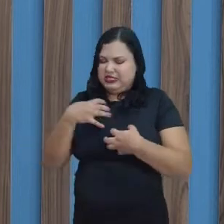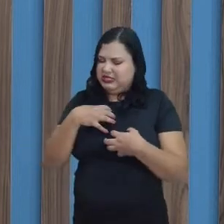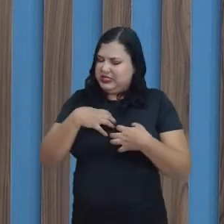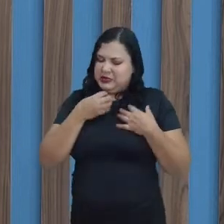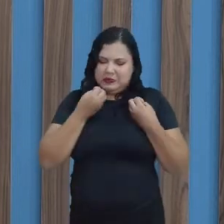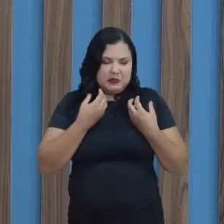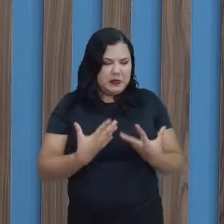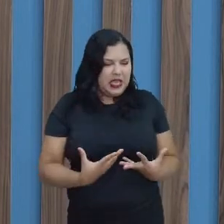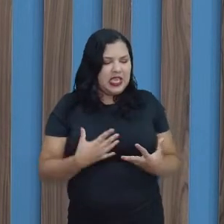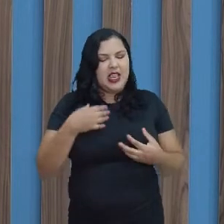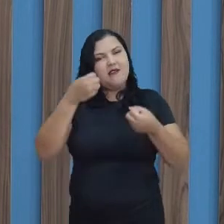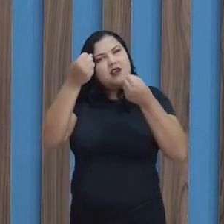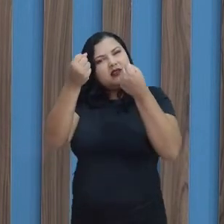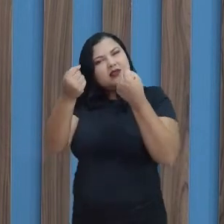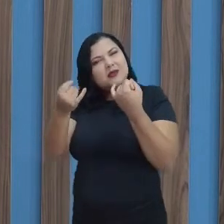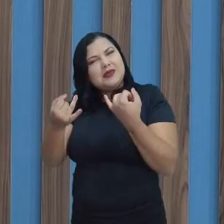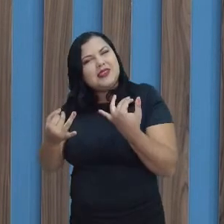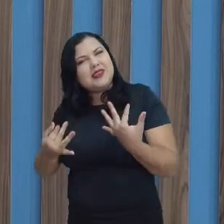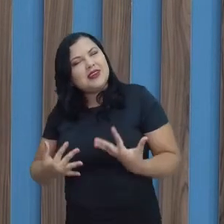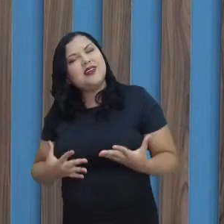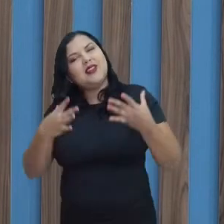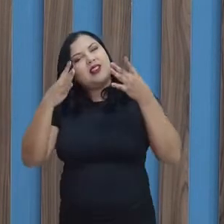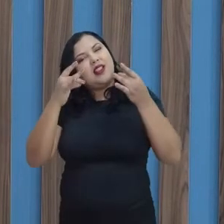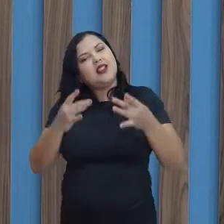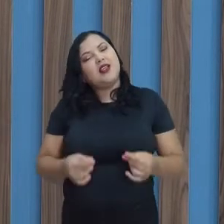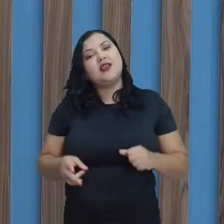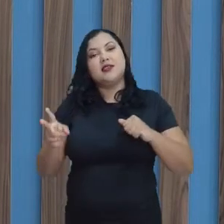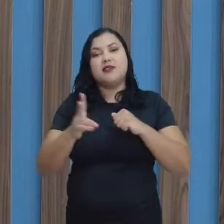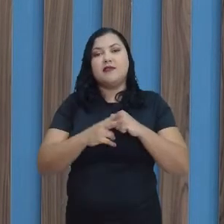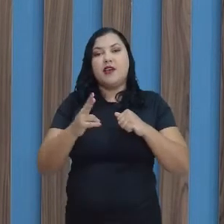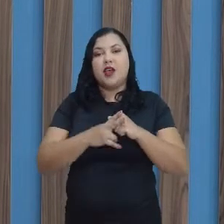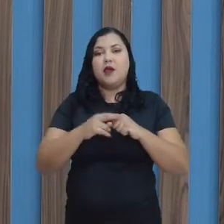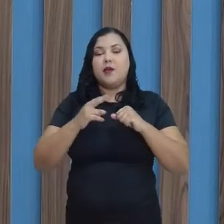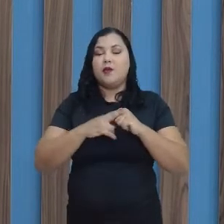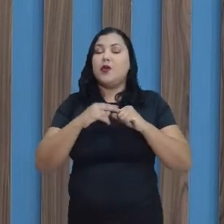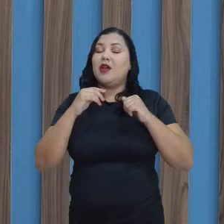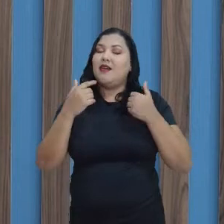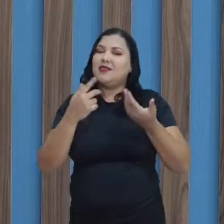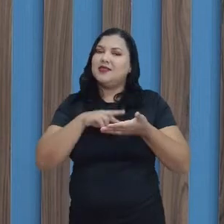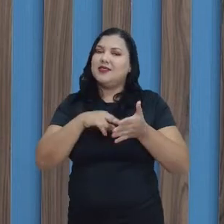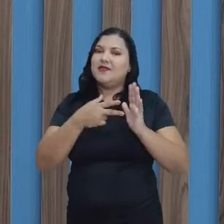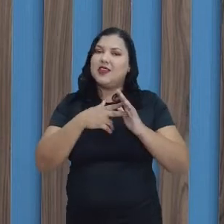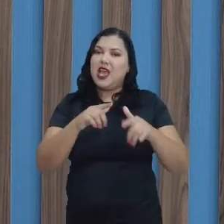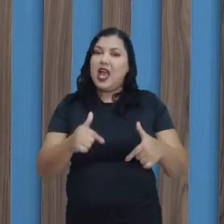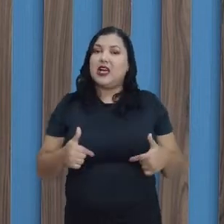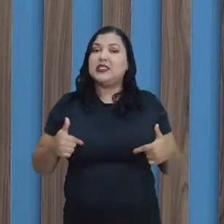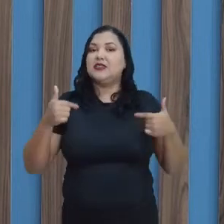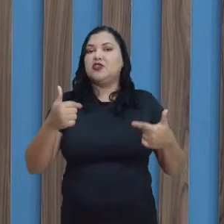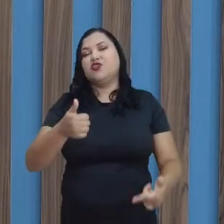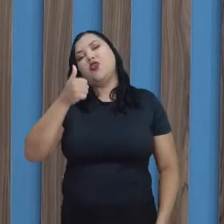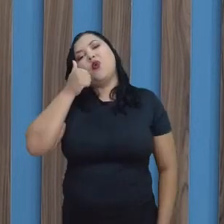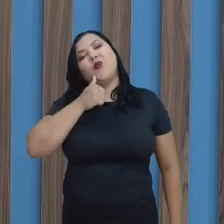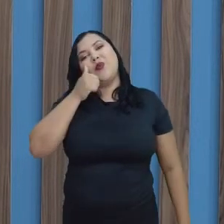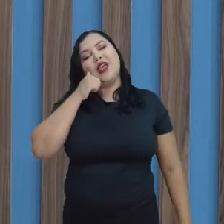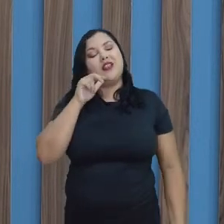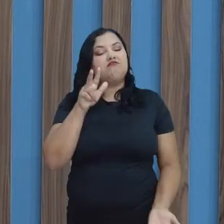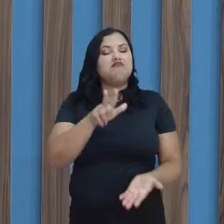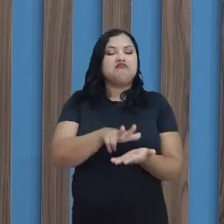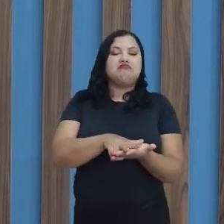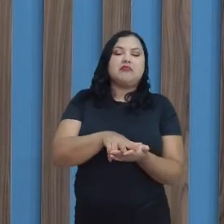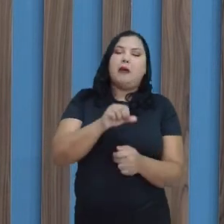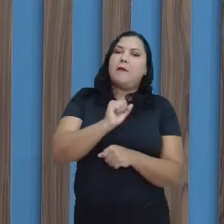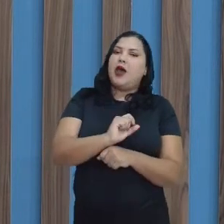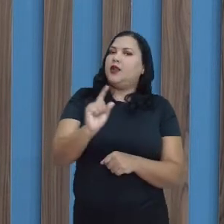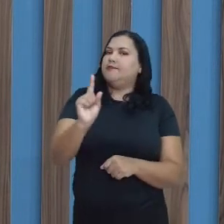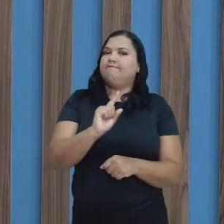ela vai contando isso. Esses verbos representam a ação de uma mulher que não fica parada, detida, mesmo diante de